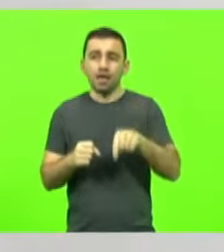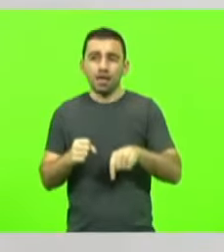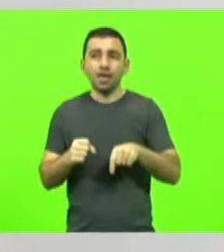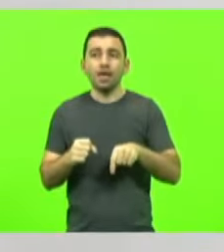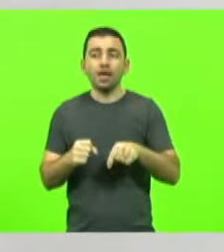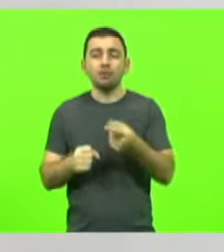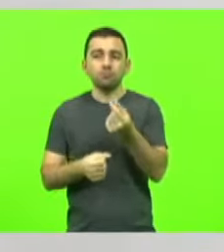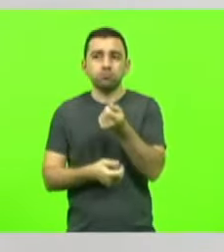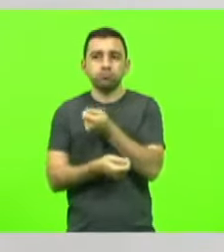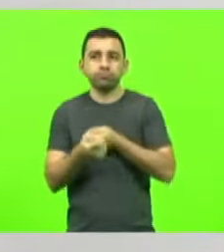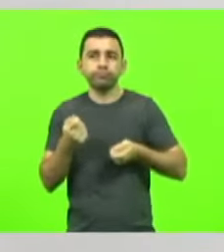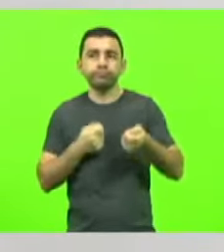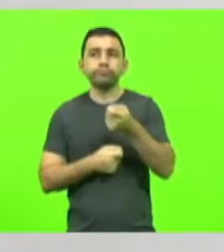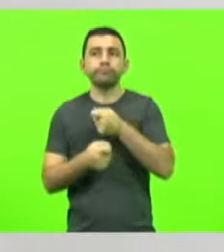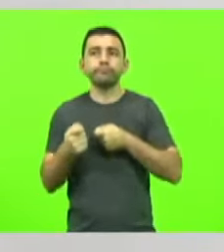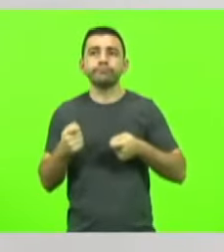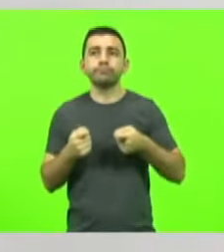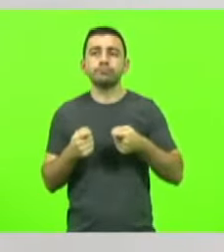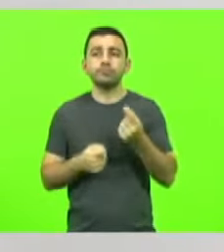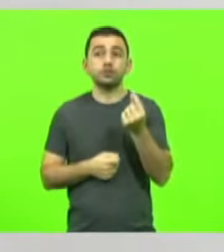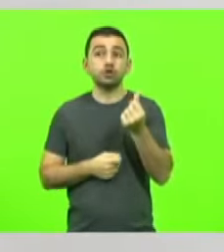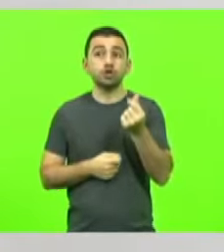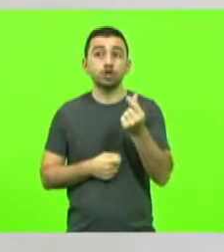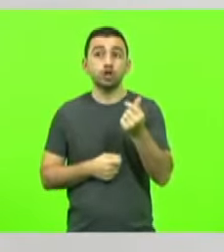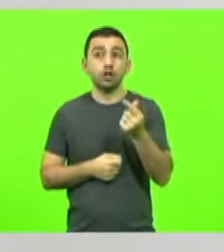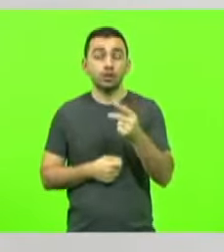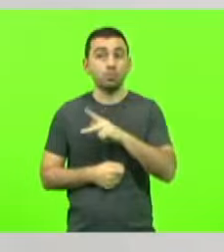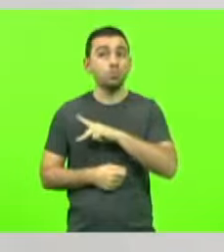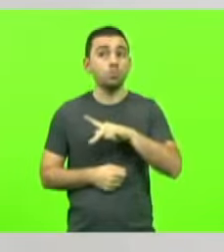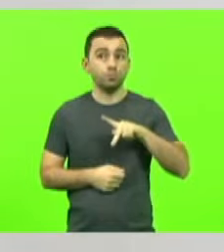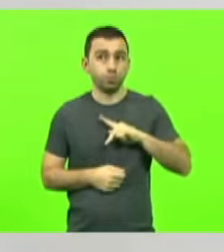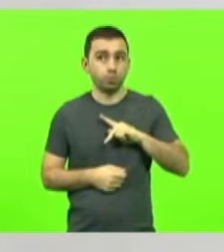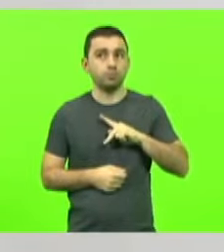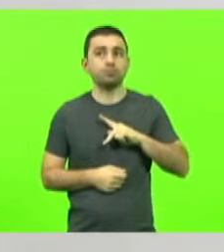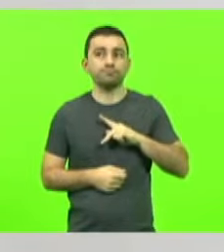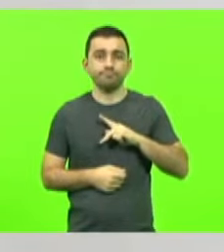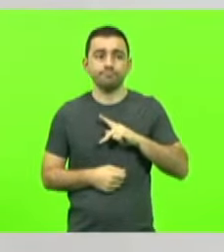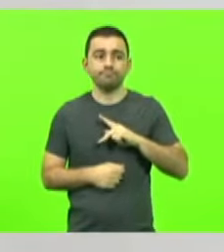transação envolvendo dinheiro público,